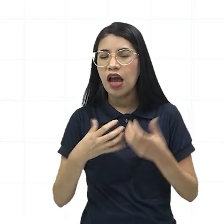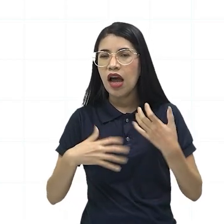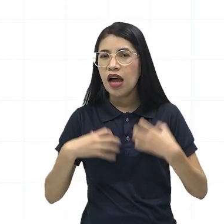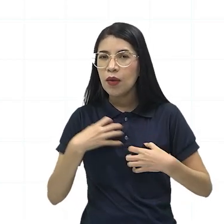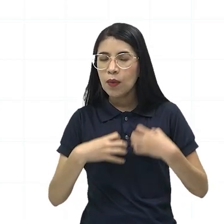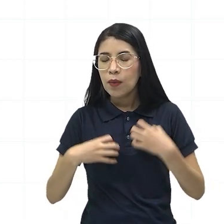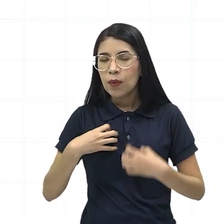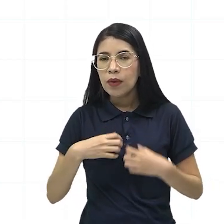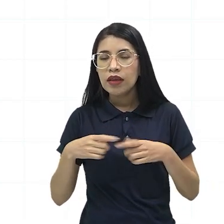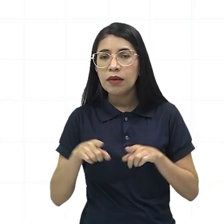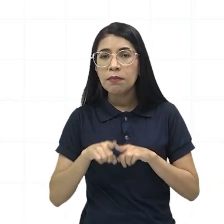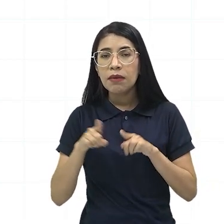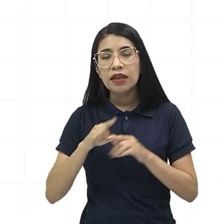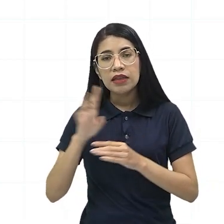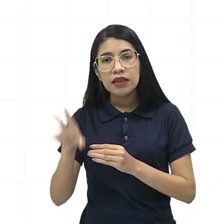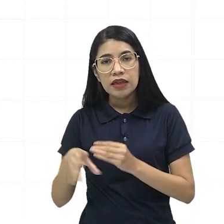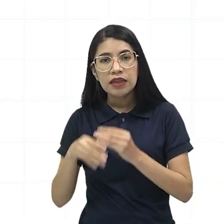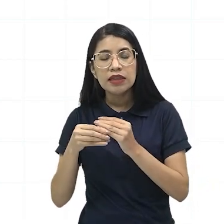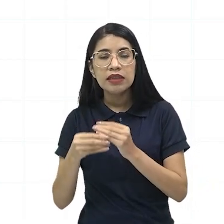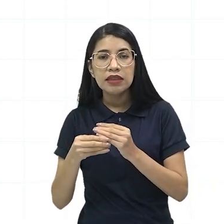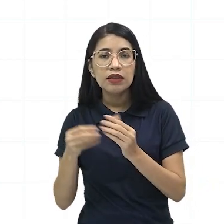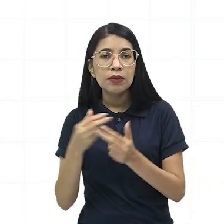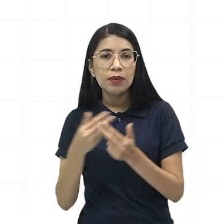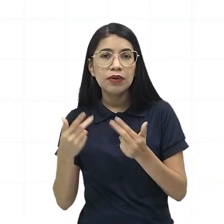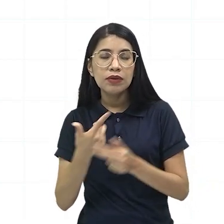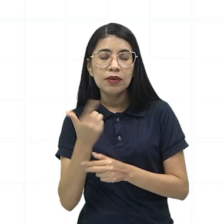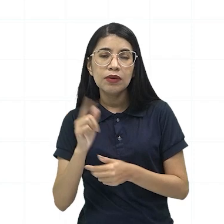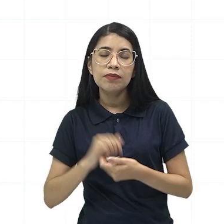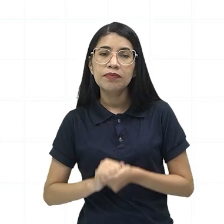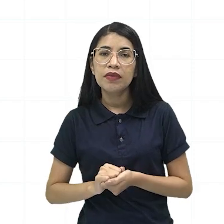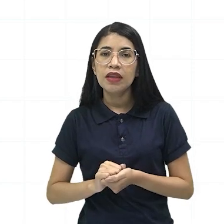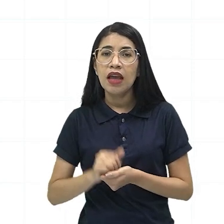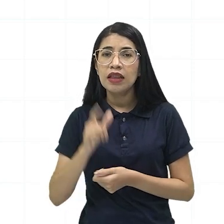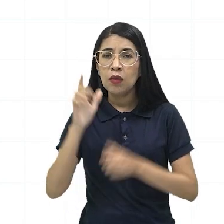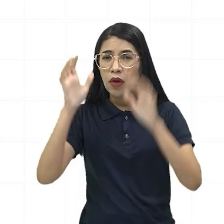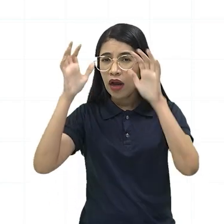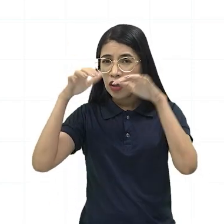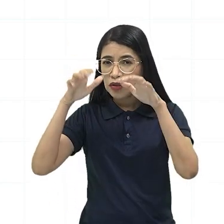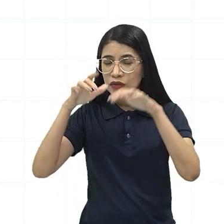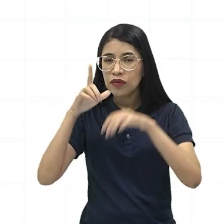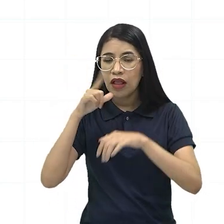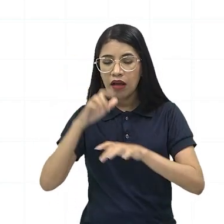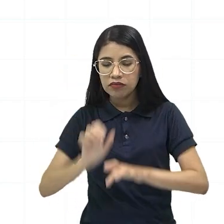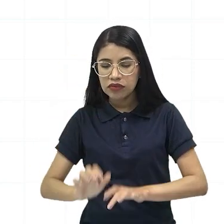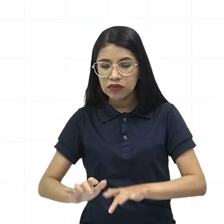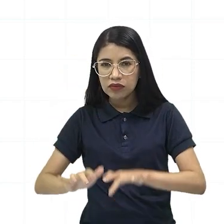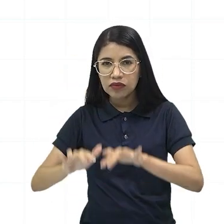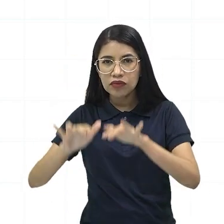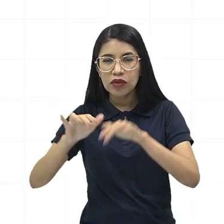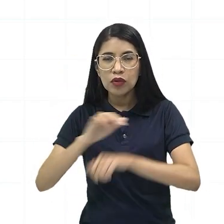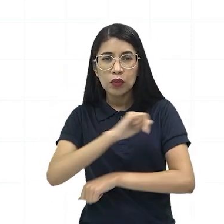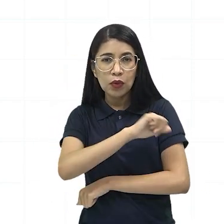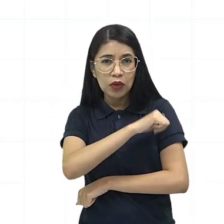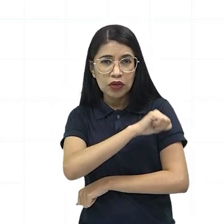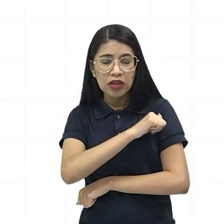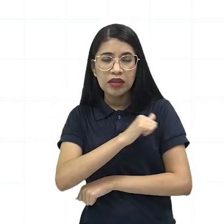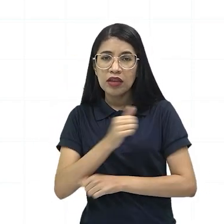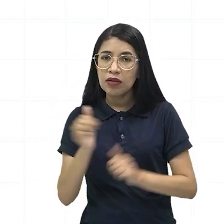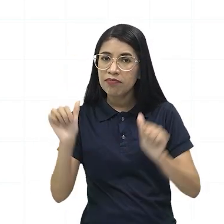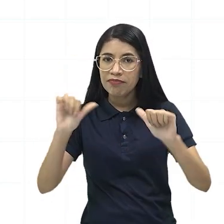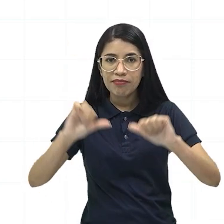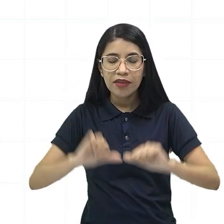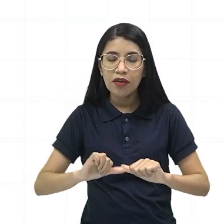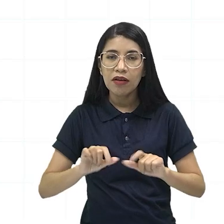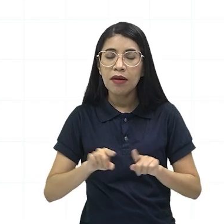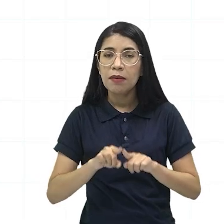Mas aí ele vai colocar um outro elemento. Qualquer enchente carioca dá mais prejuízo e vítimas, porque ele morou no Rio de Janeiro, né? Mas